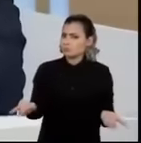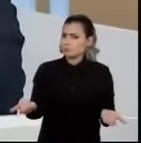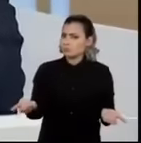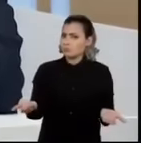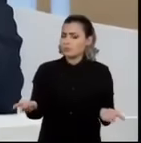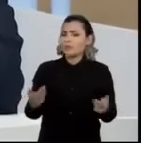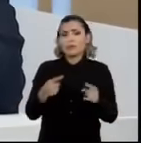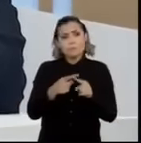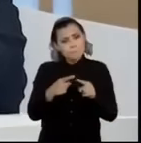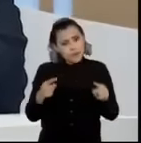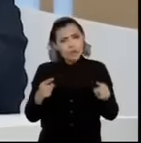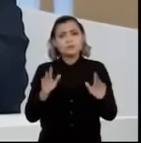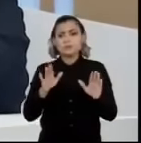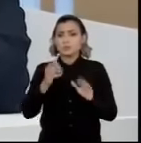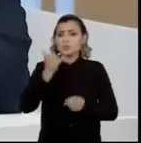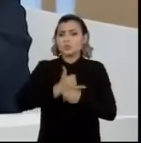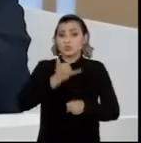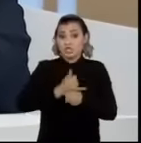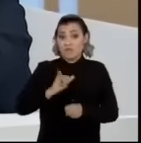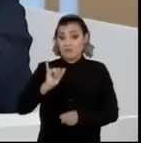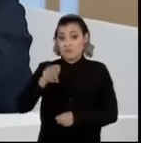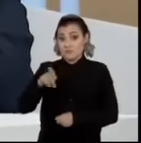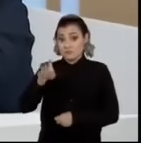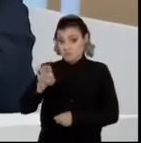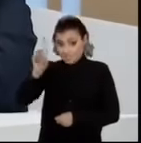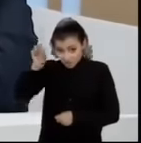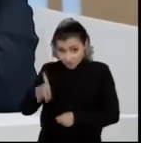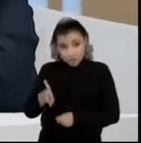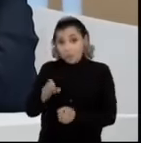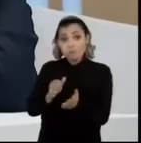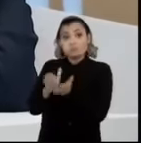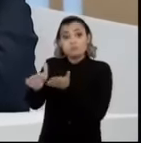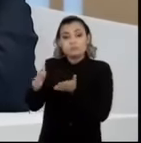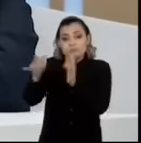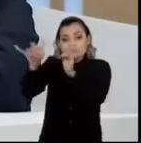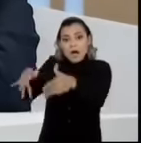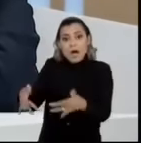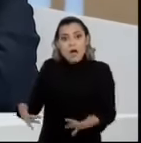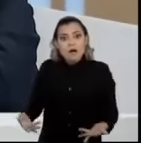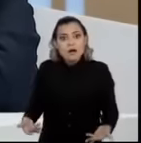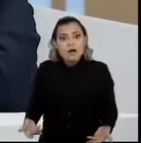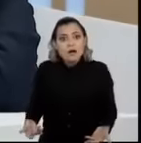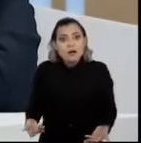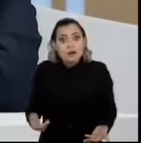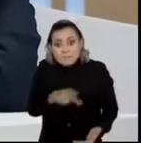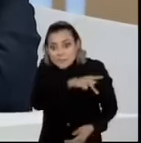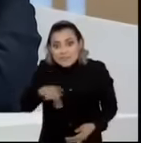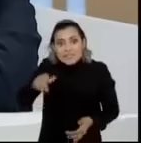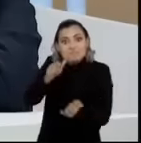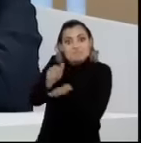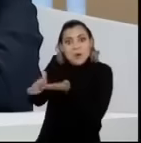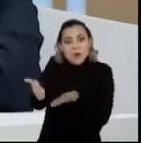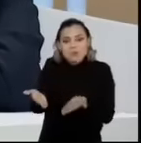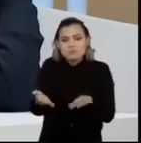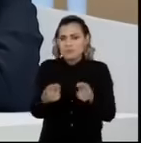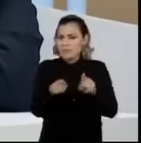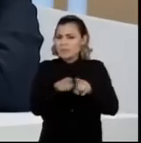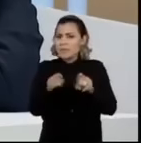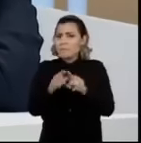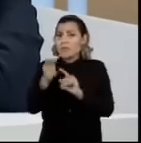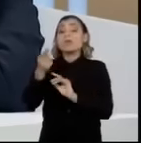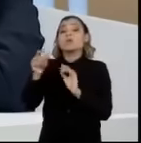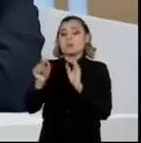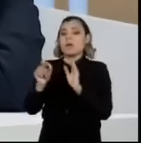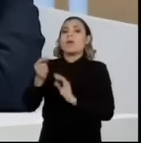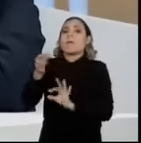o chefe do INPE foi exonerado, o diretor do INPE foi exonerado pelo presidente. Dispensou recursos do Fundo